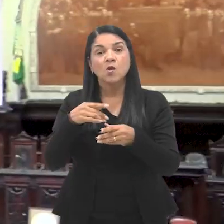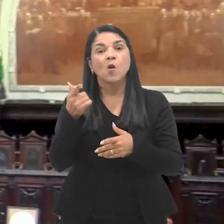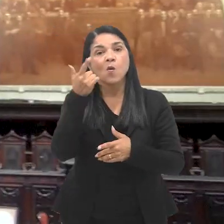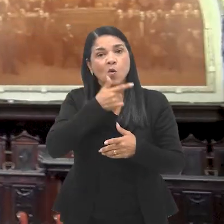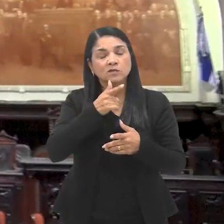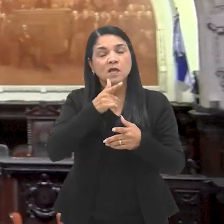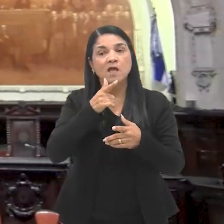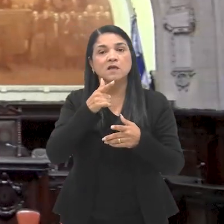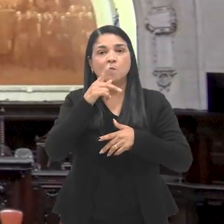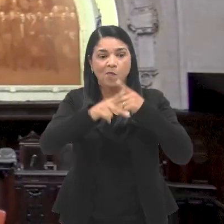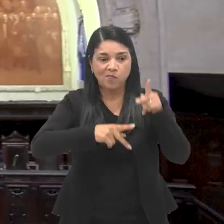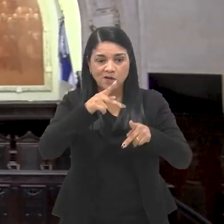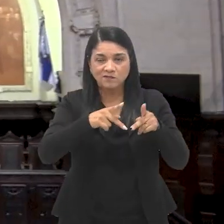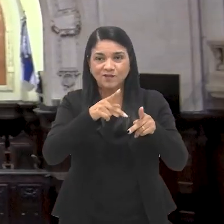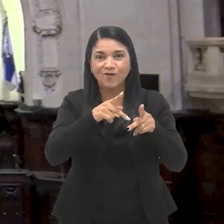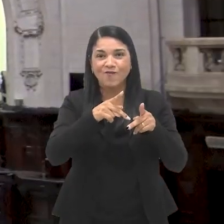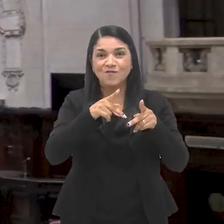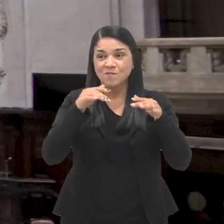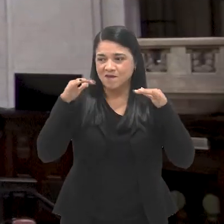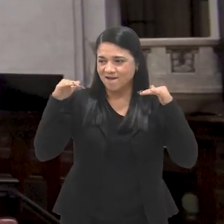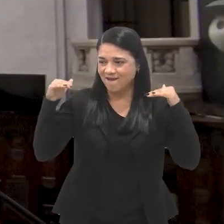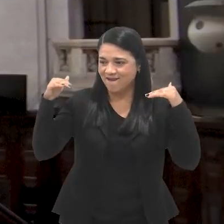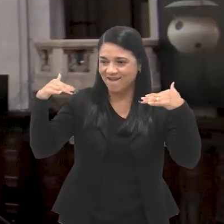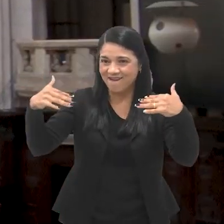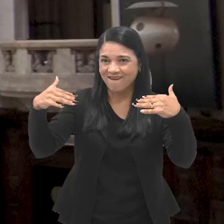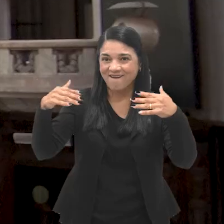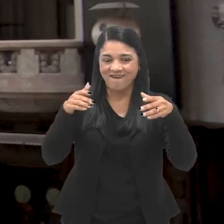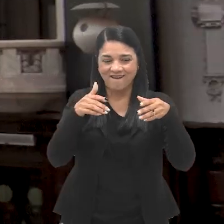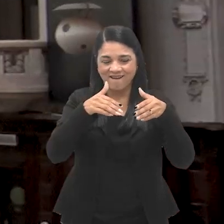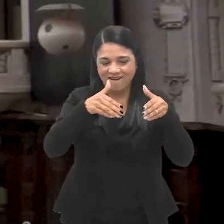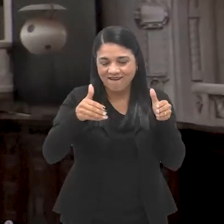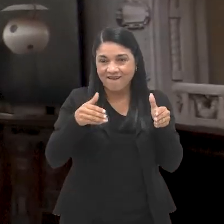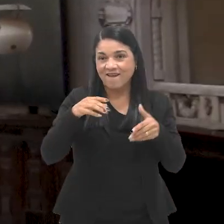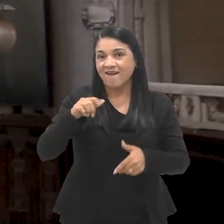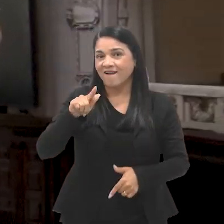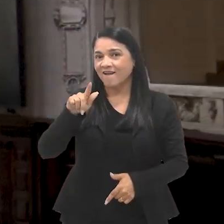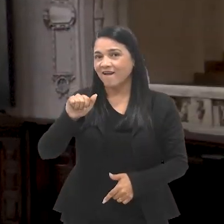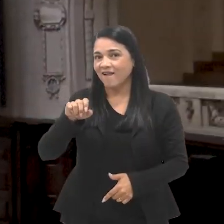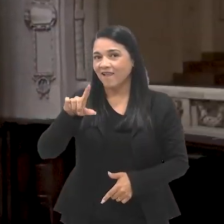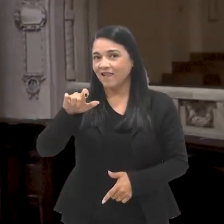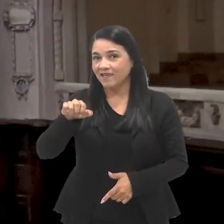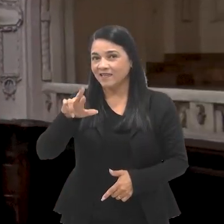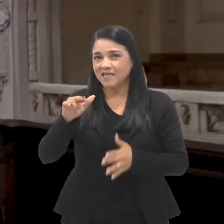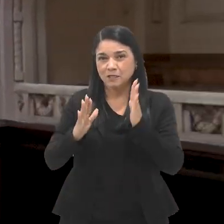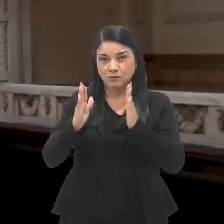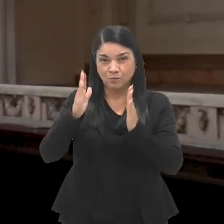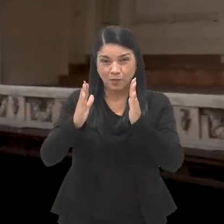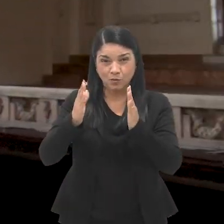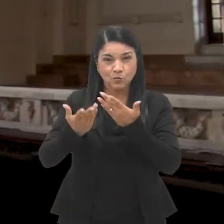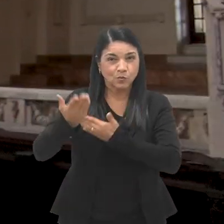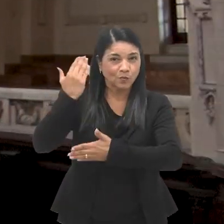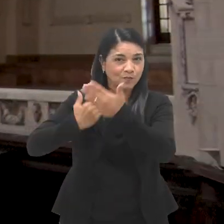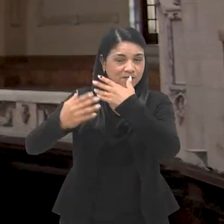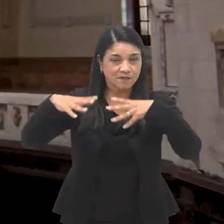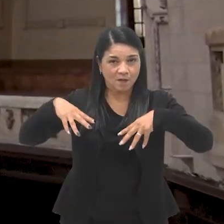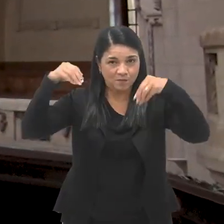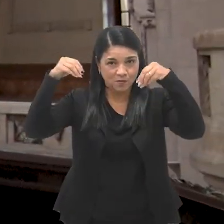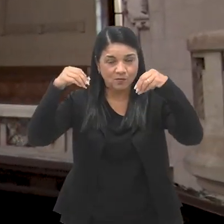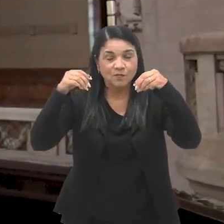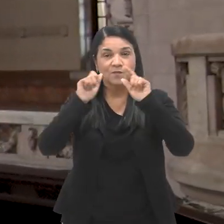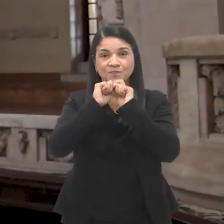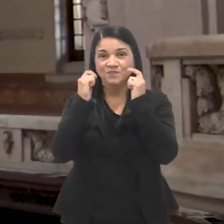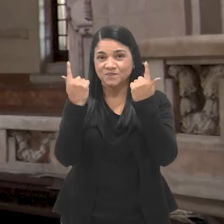posteriormente a população consegue sair daquele espaço e vai para as galerias laterais, que eram nobres à época. Isso já no